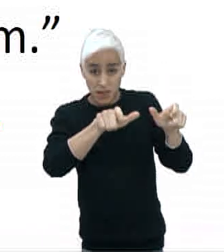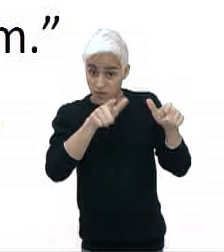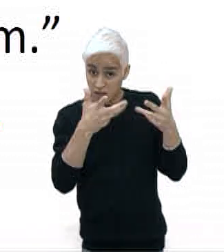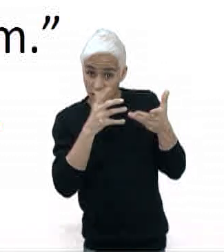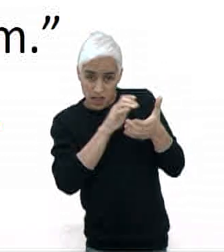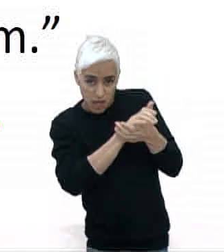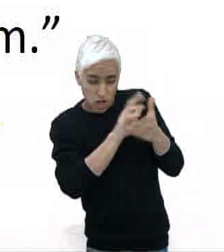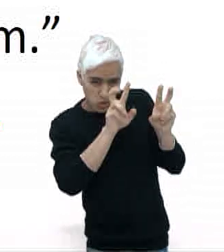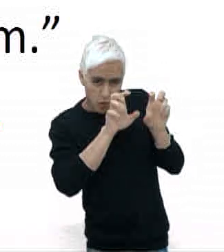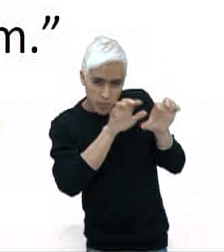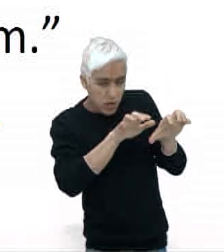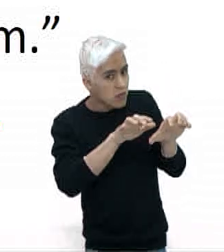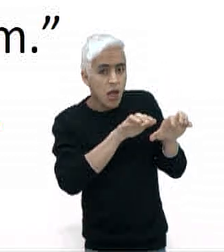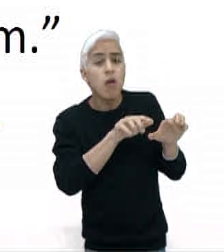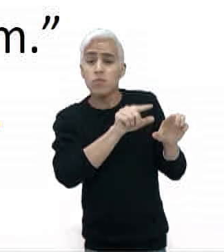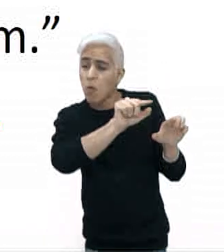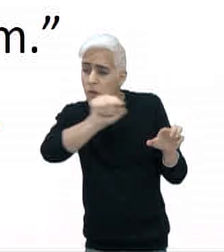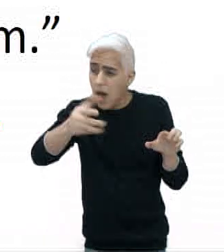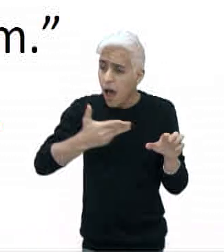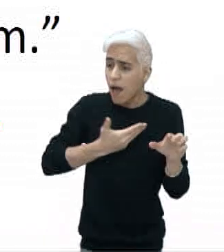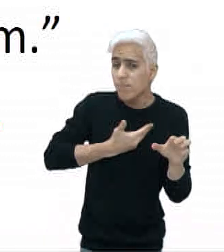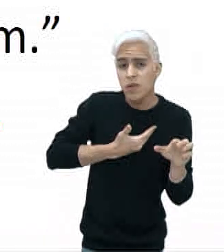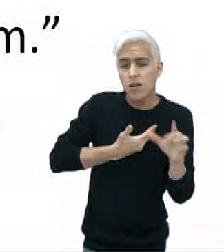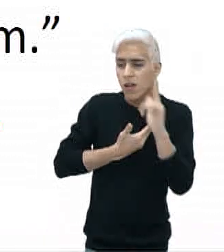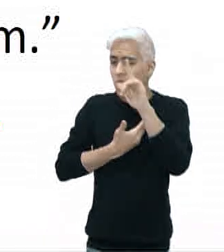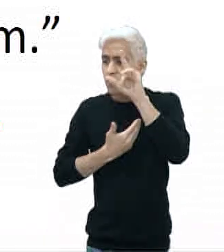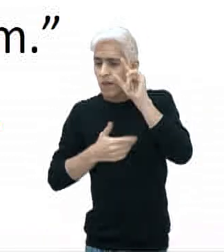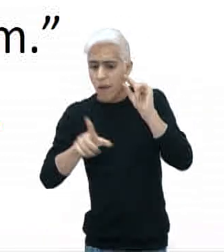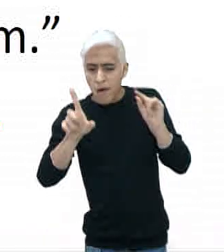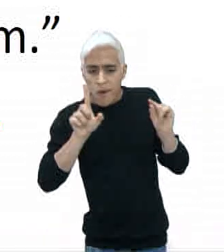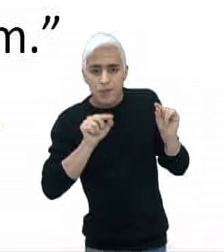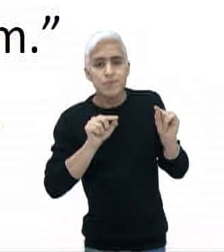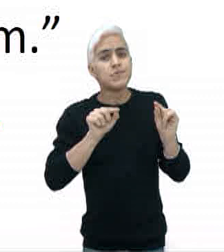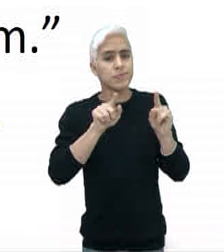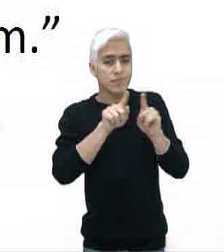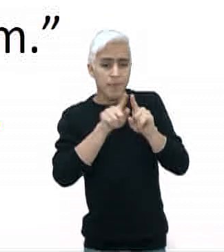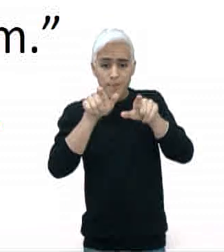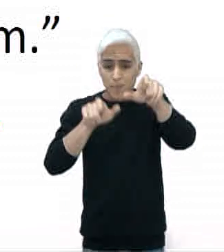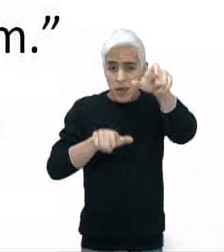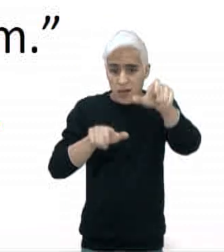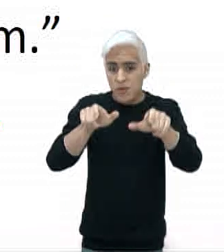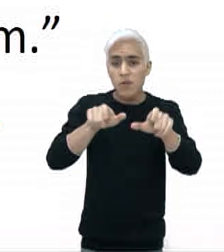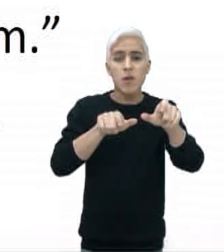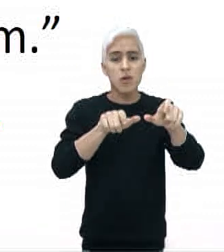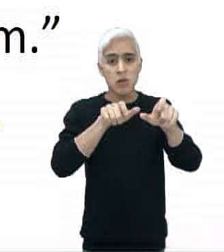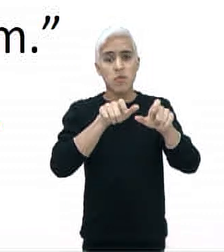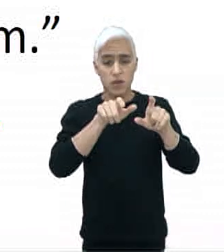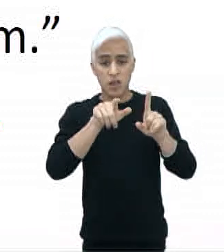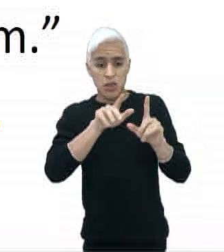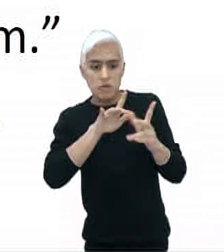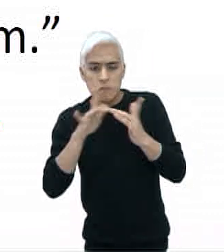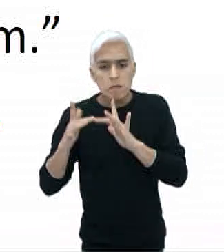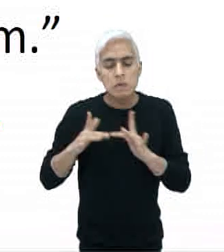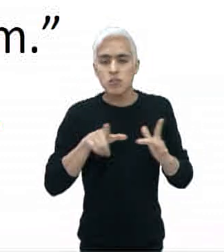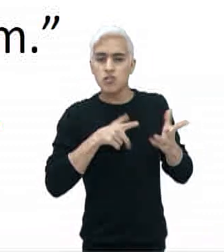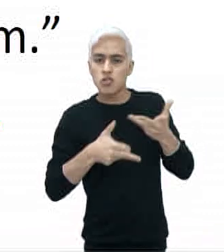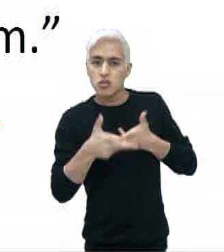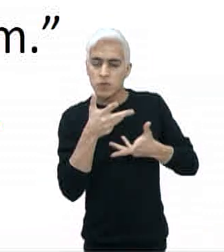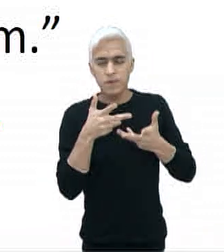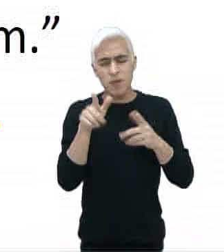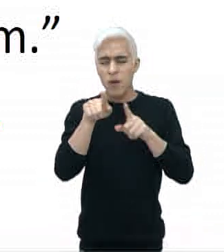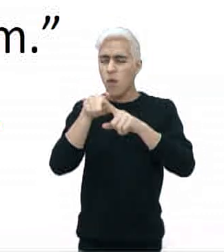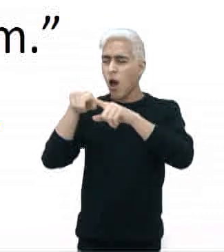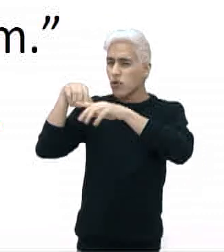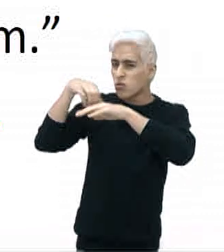casar, mas é com amigos que você escolhe, com as pessoas que te cercam, né? Então fica a dica aí